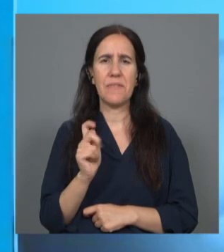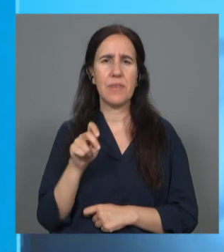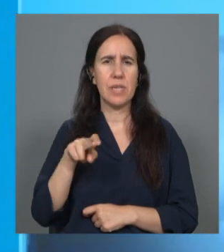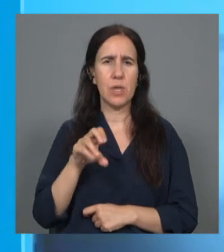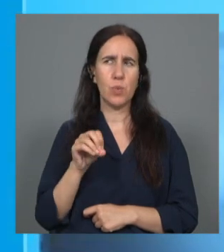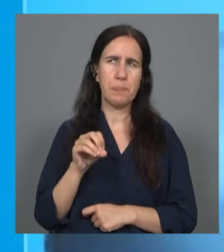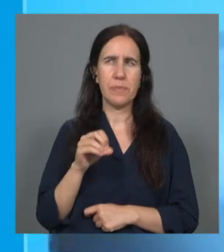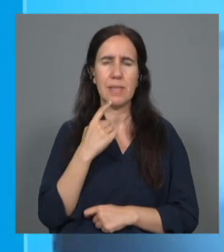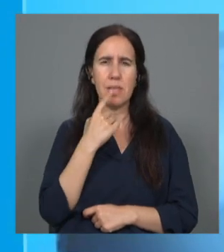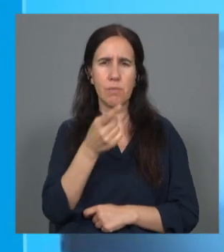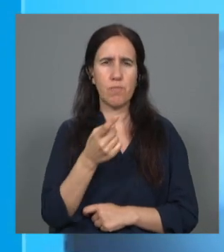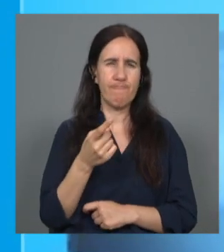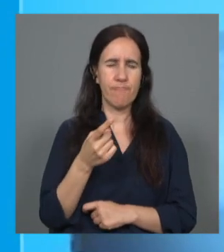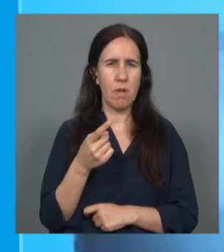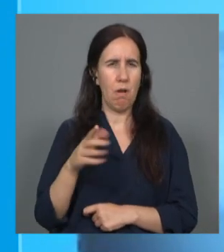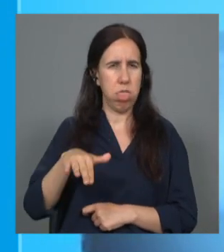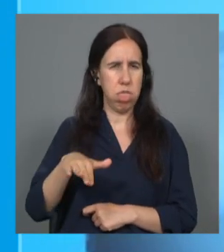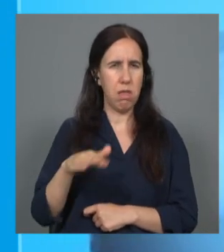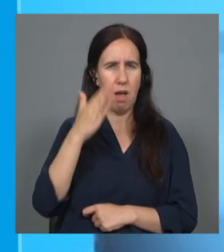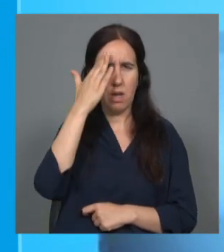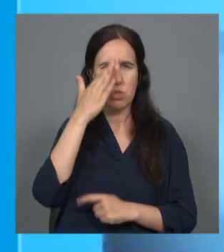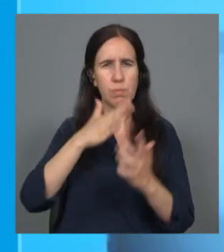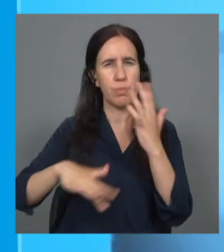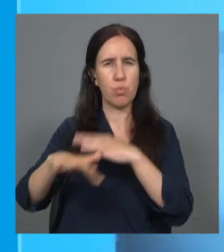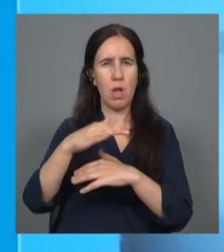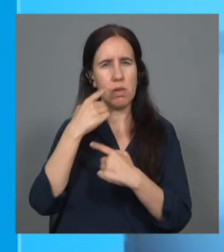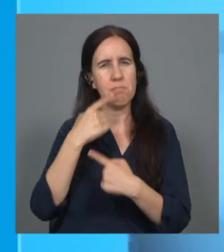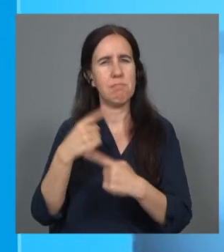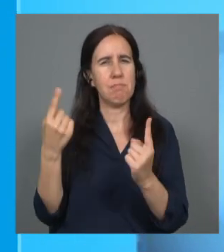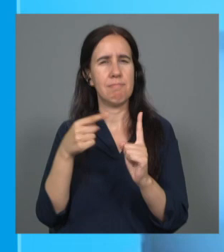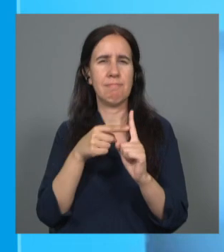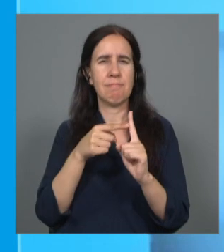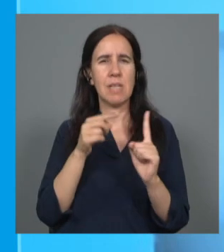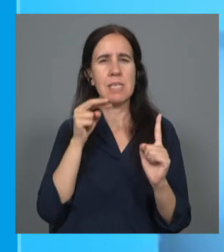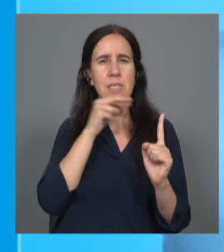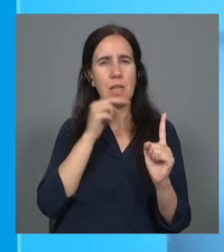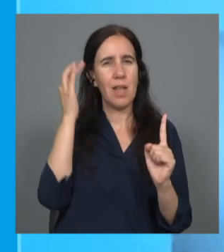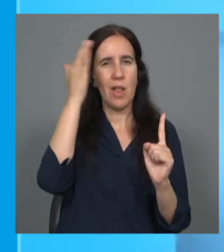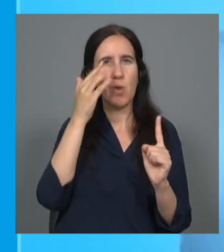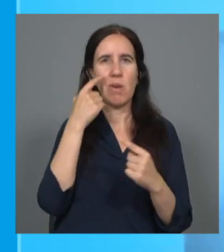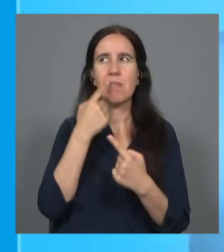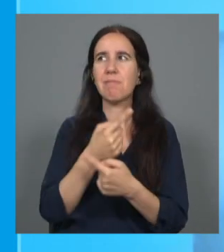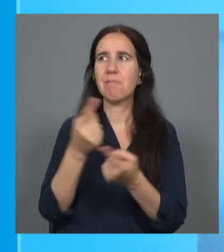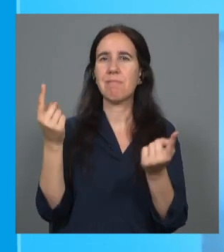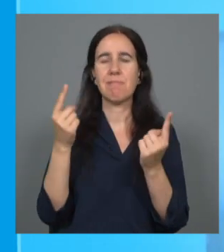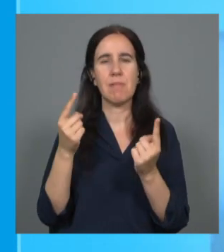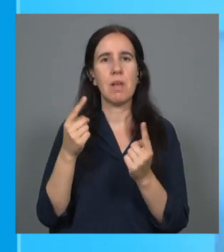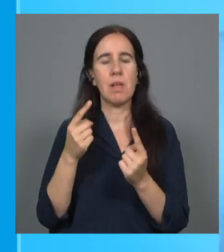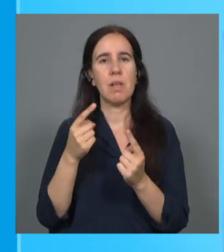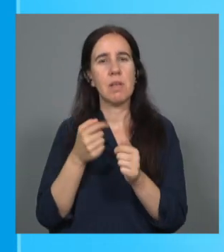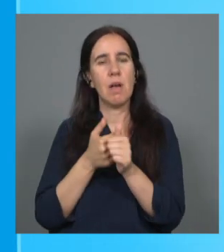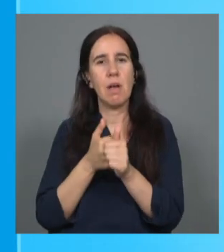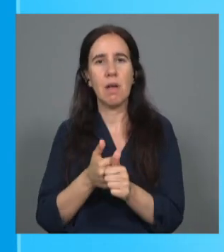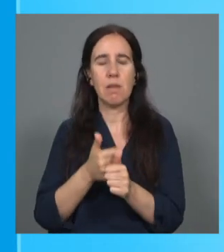redutor esta dimensão muito popular de Santo António, aquela que circula muito entre a devoção